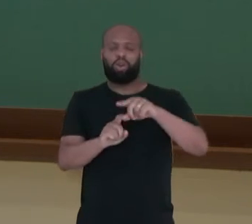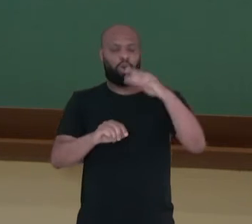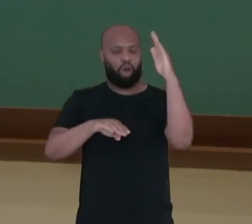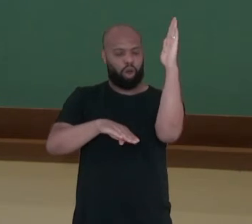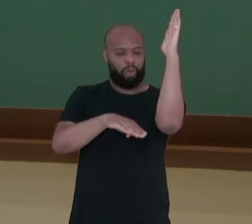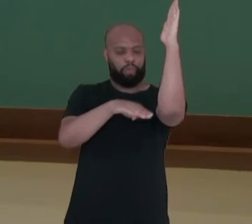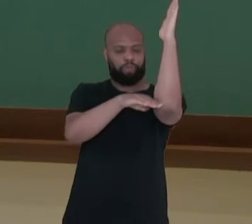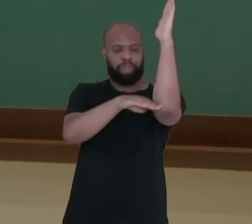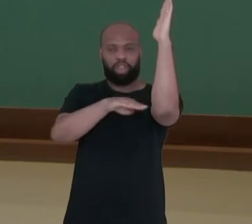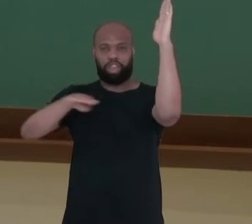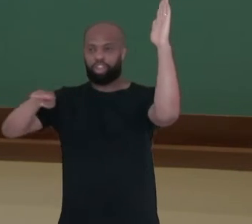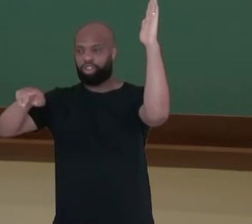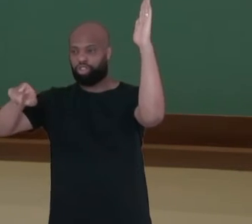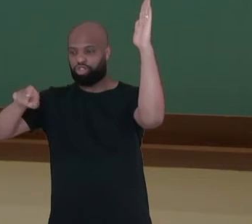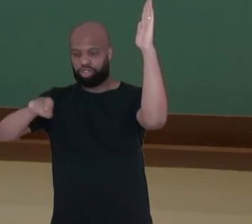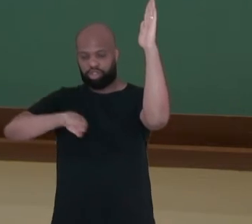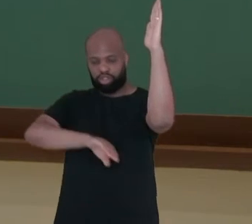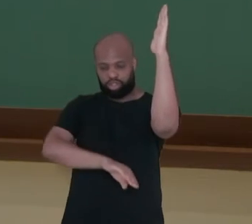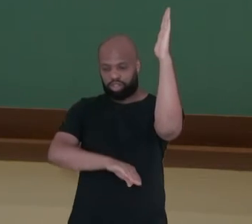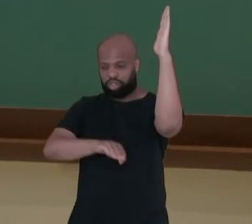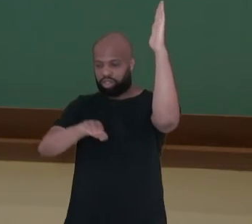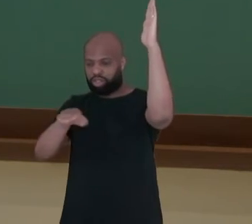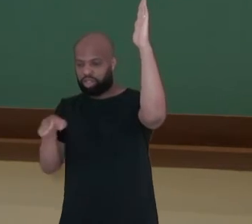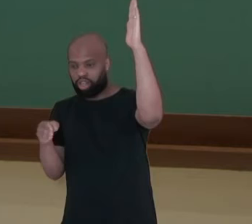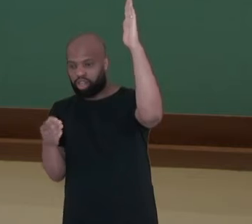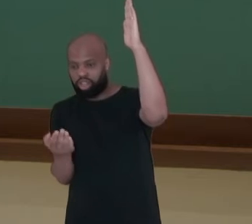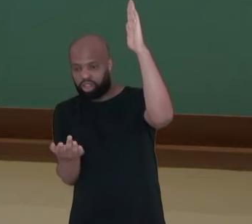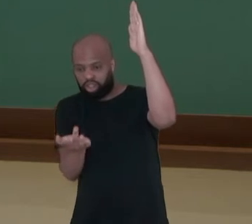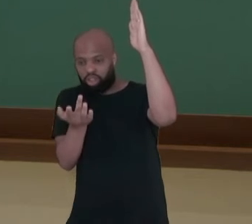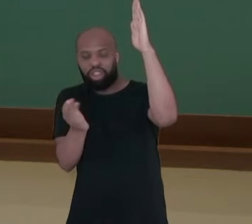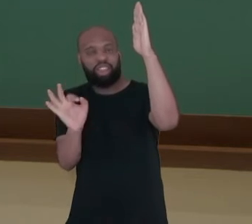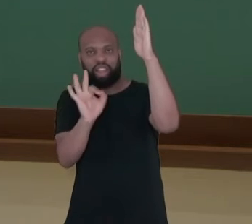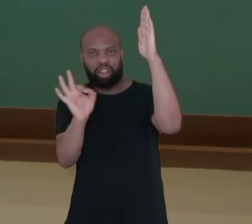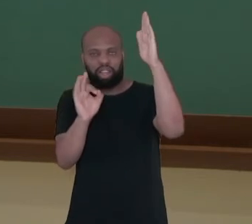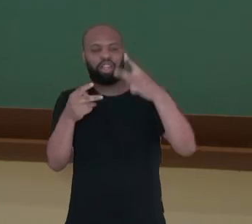x. Então, nesse caso, o delta também é negativo.